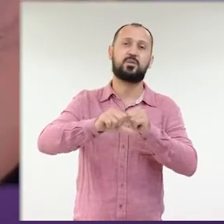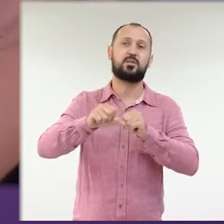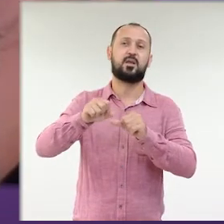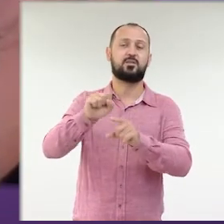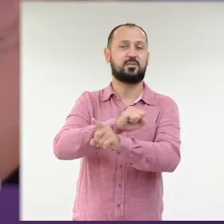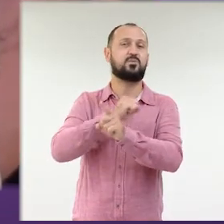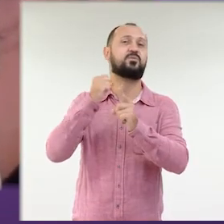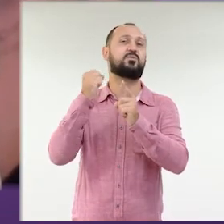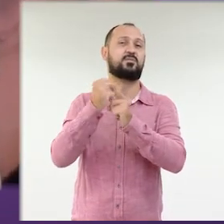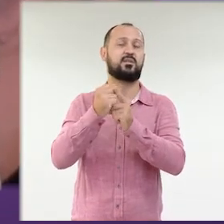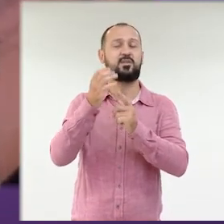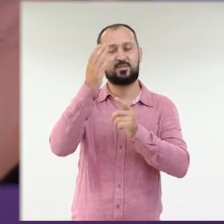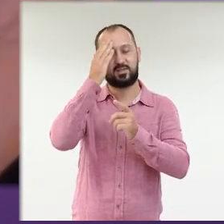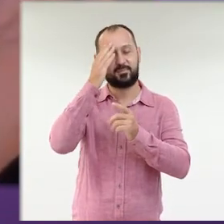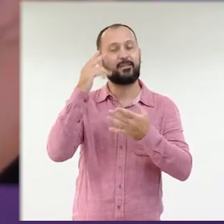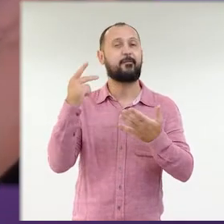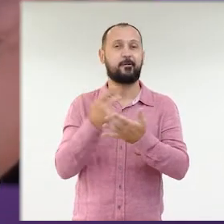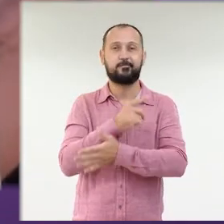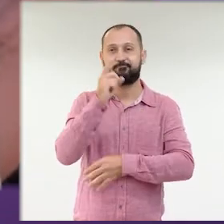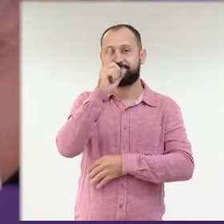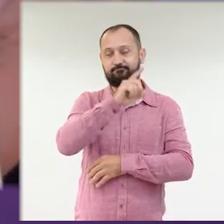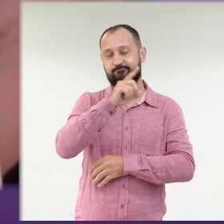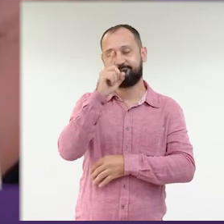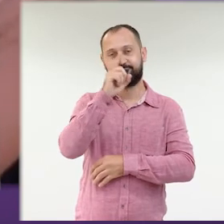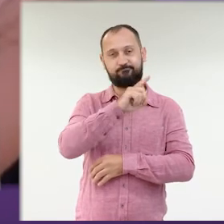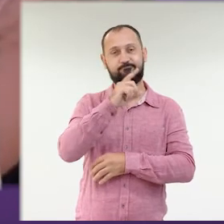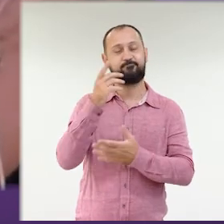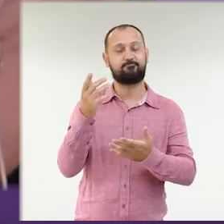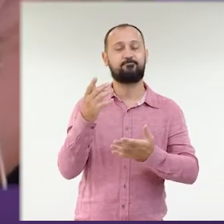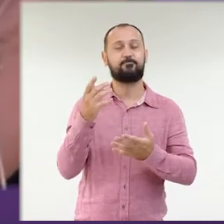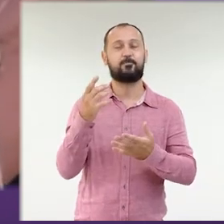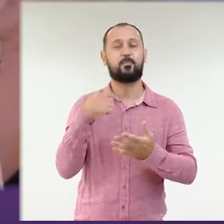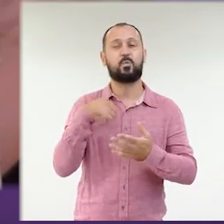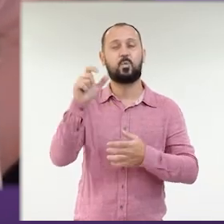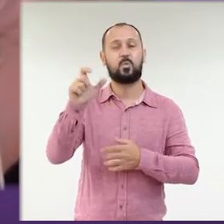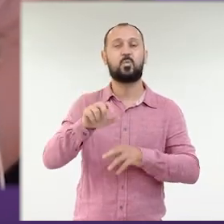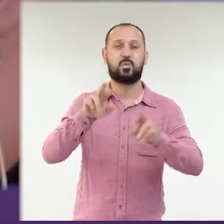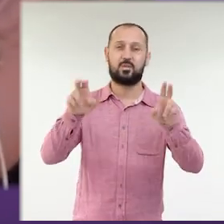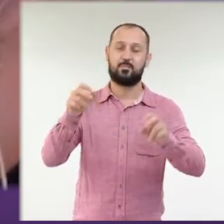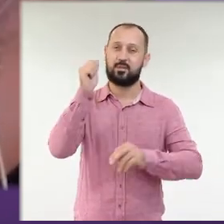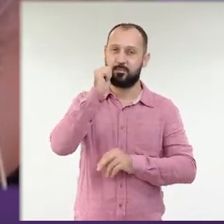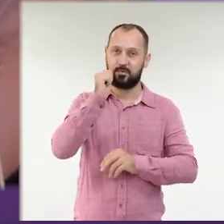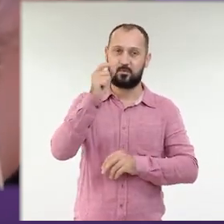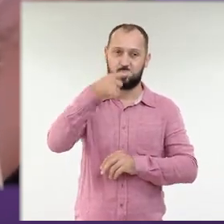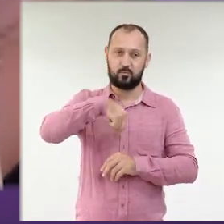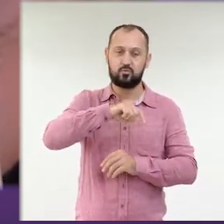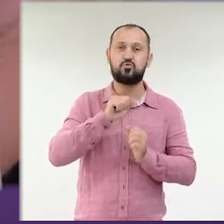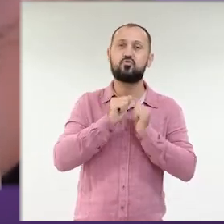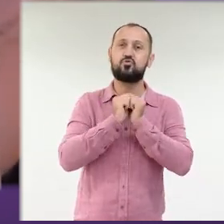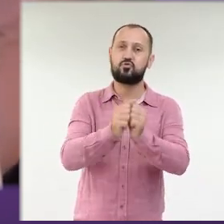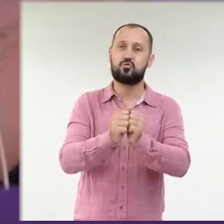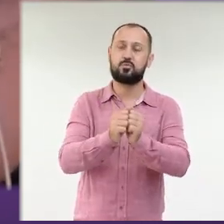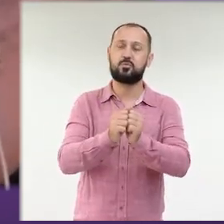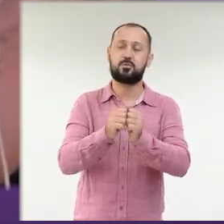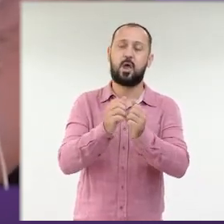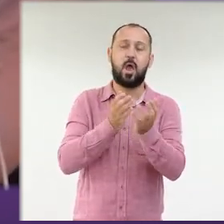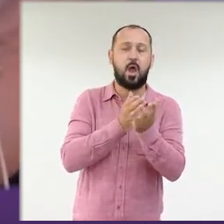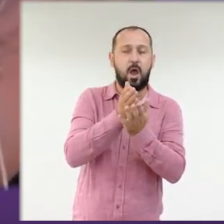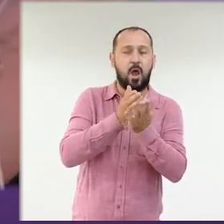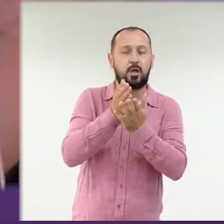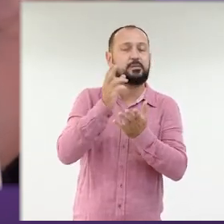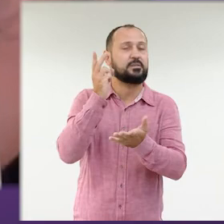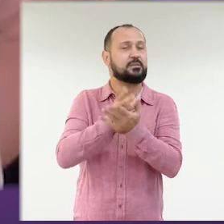nessa sociedade que está injusta, desigual em relação à mulher. Então, vamos juntas nesse caminho,